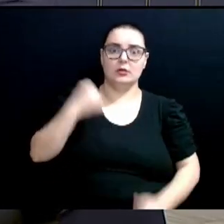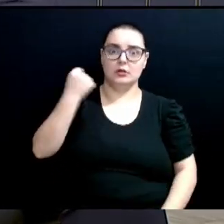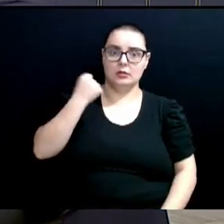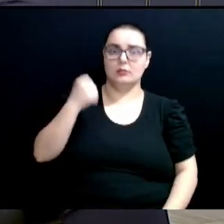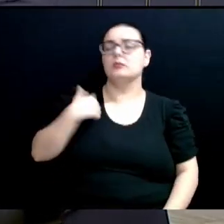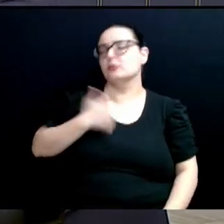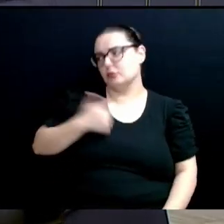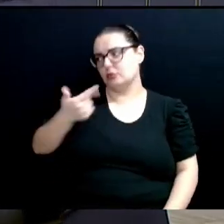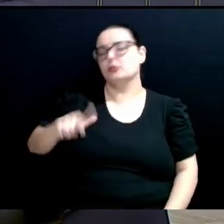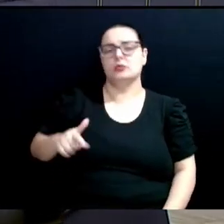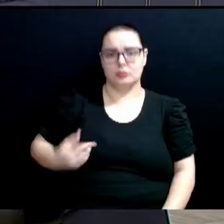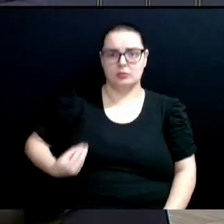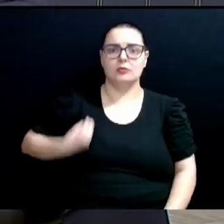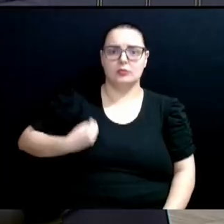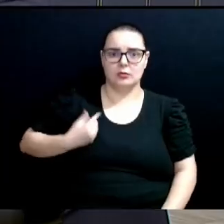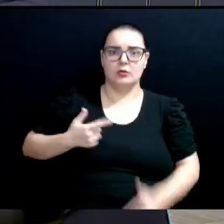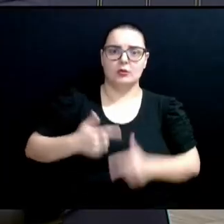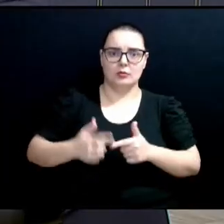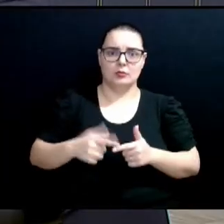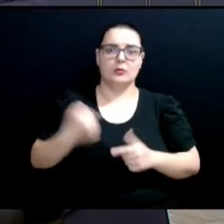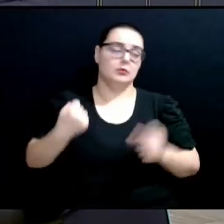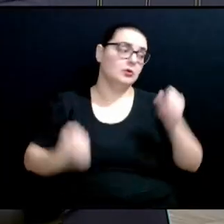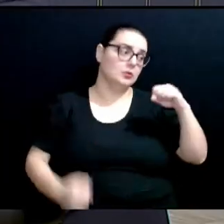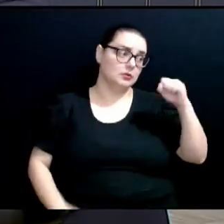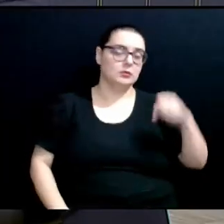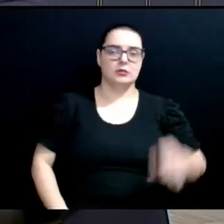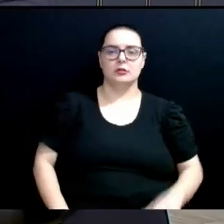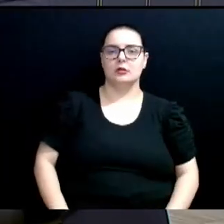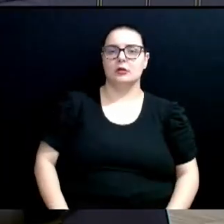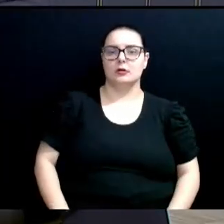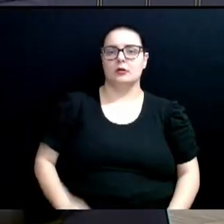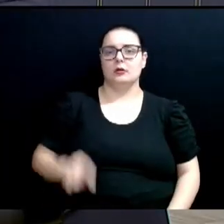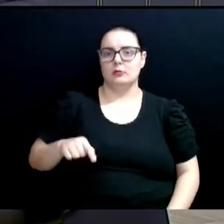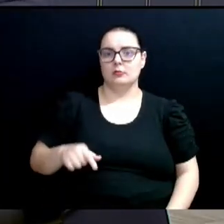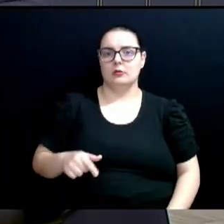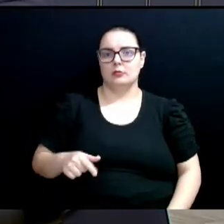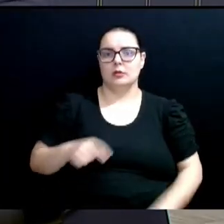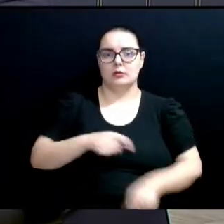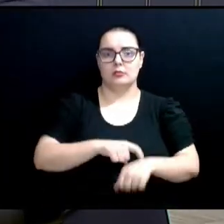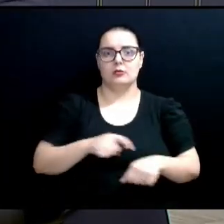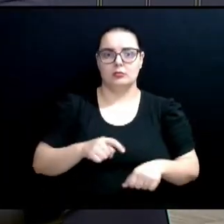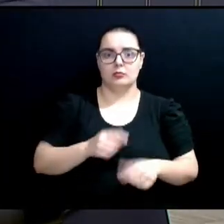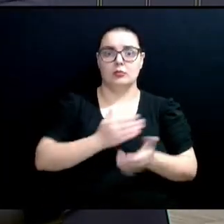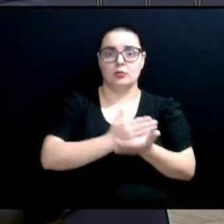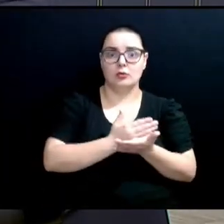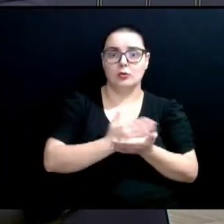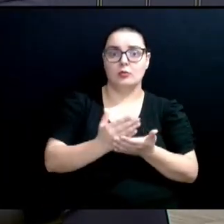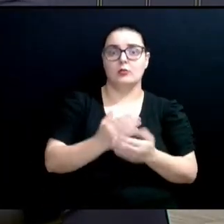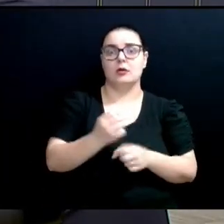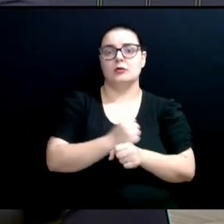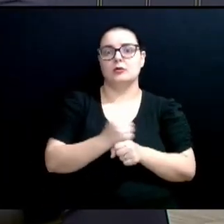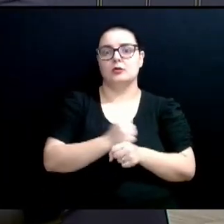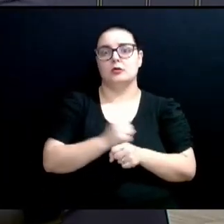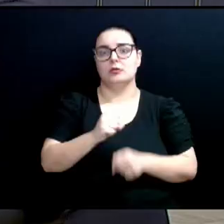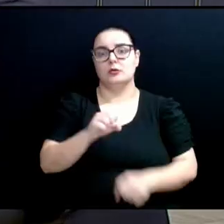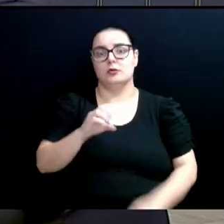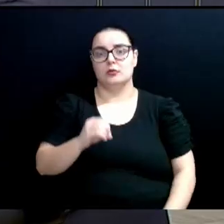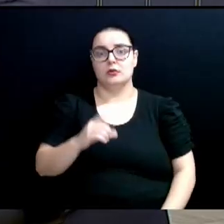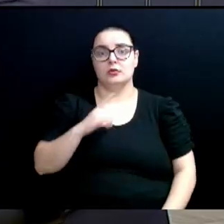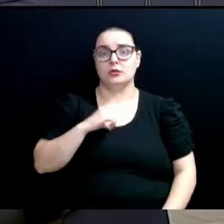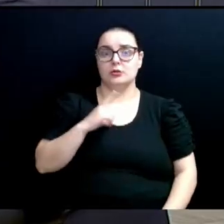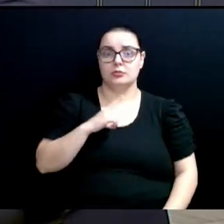né? Mas naquela época, ainda no final, no início dos anos 80, nós tínhamos uma inflação